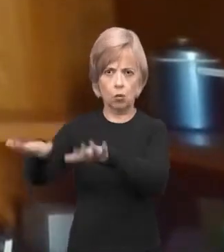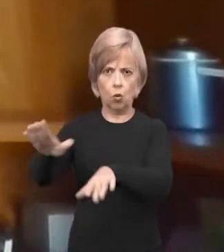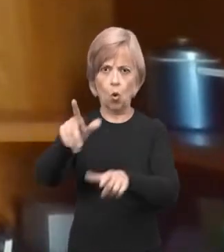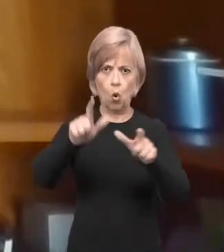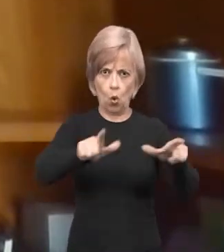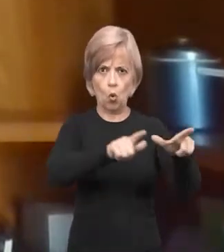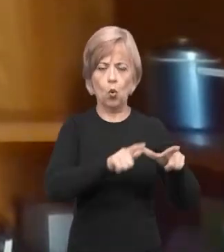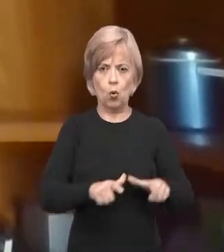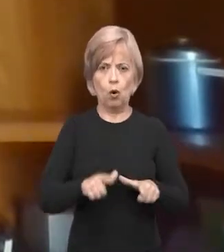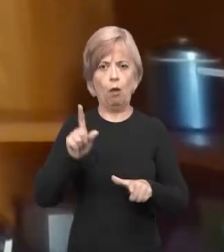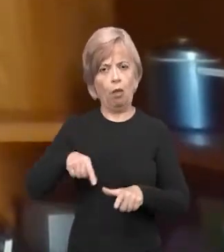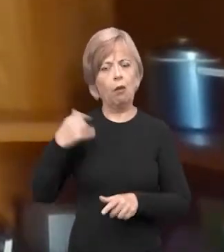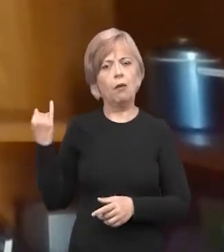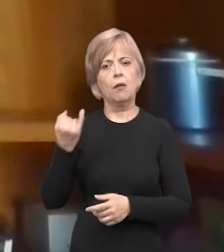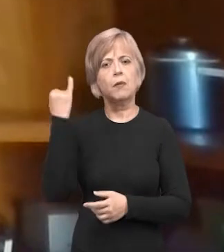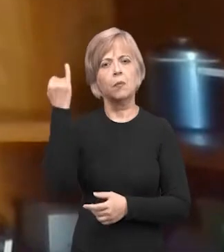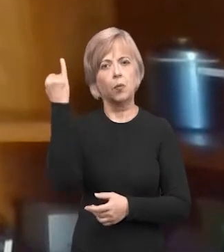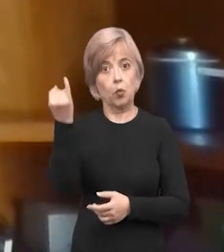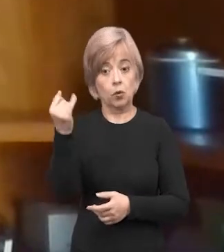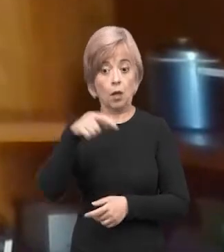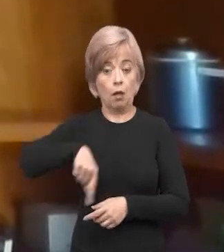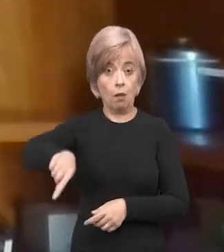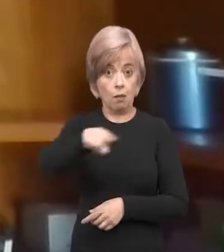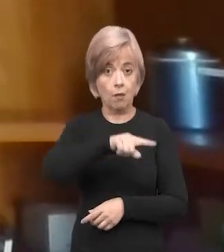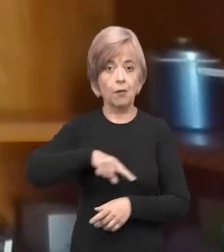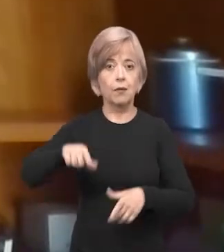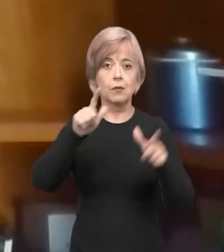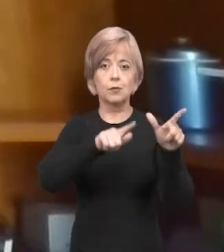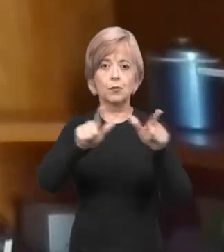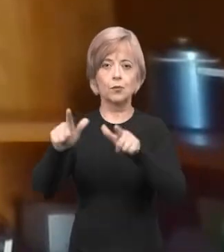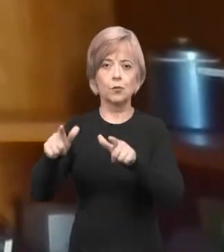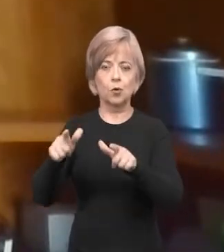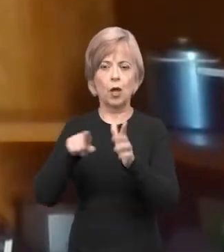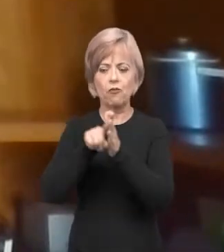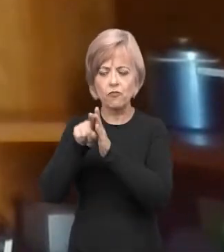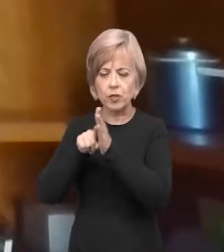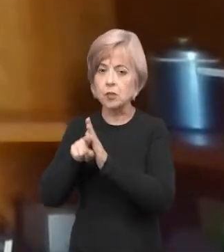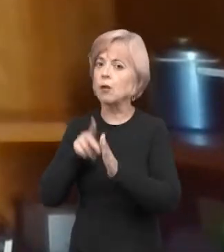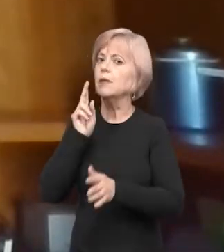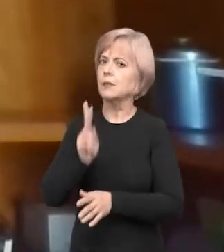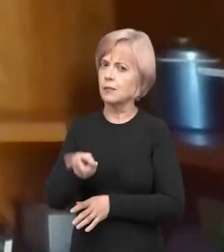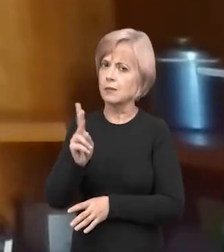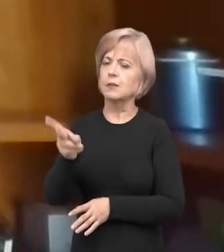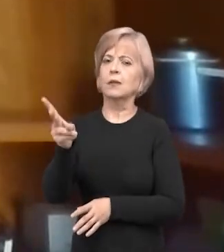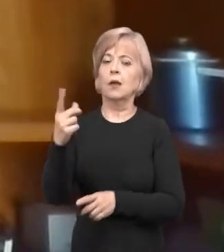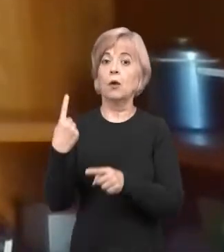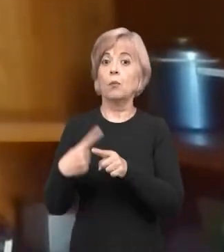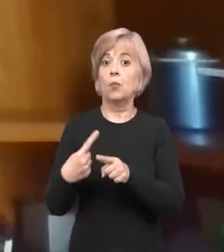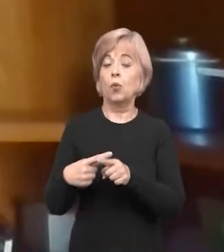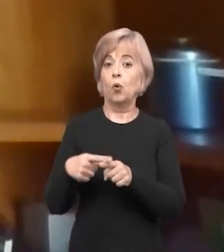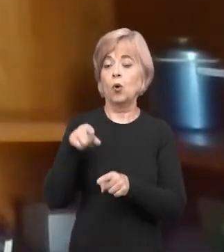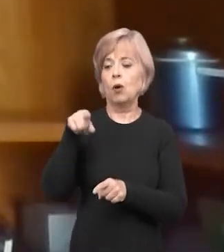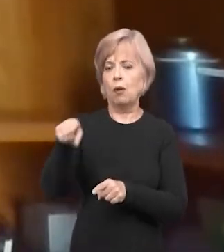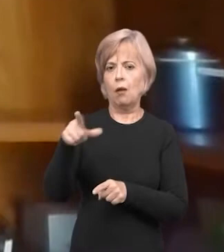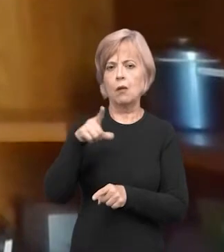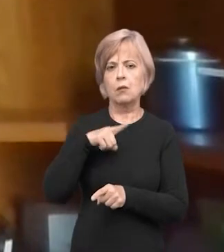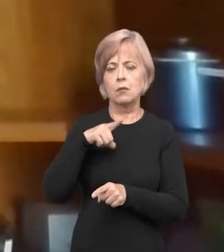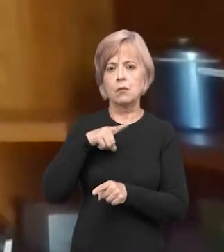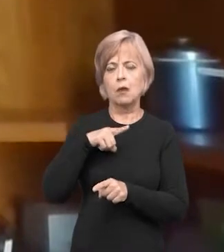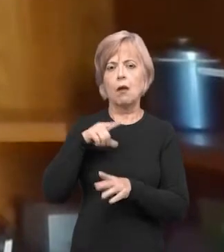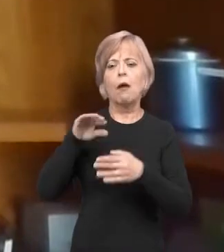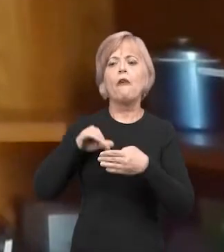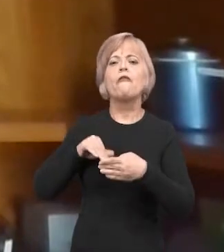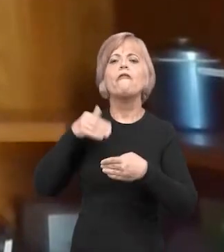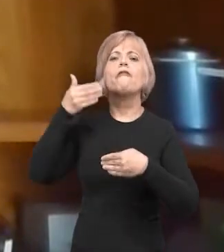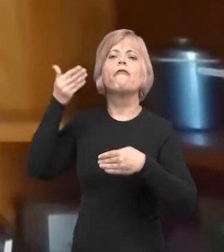locais. É muito importante que esses locais sejam fiscalizados com frequência, porque eles ficam realmente